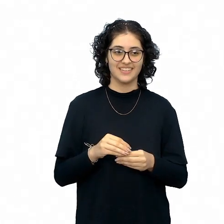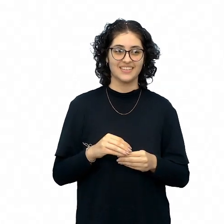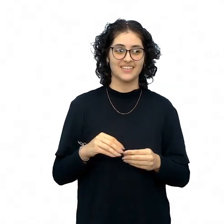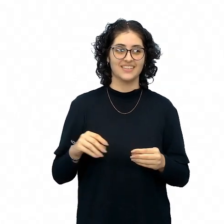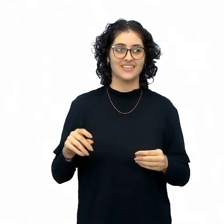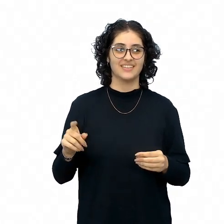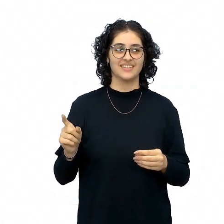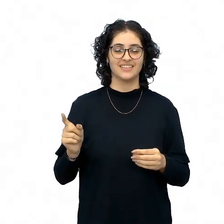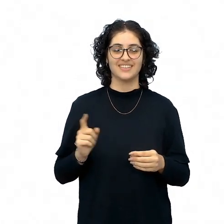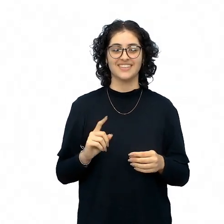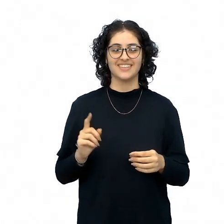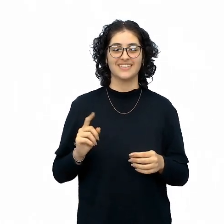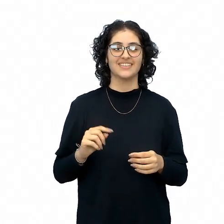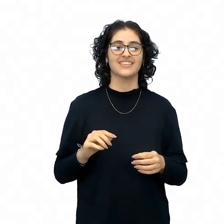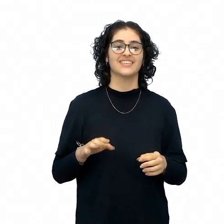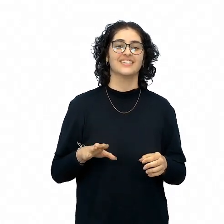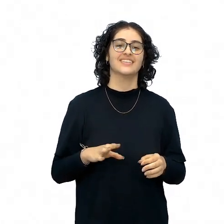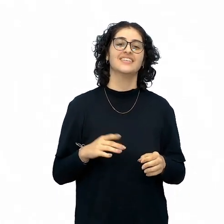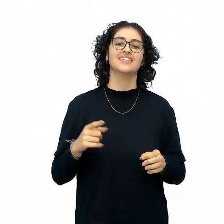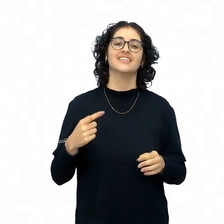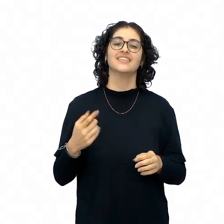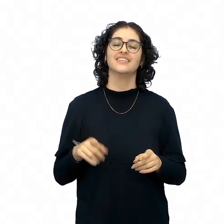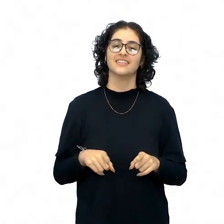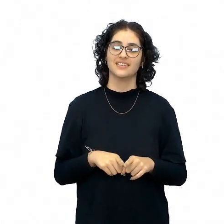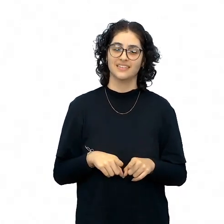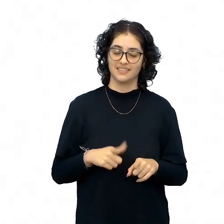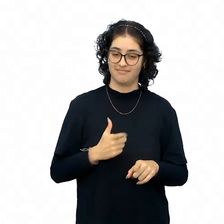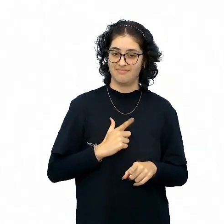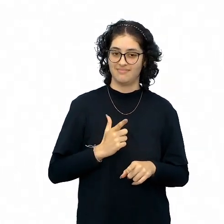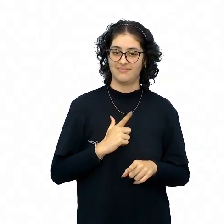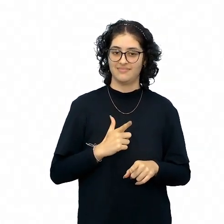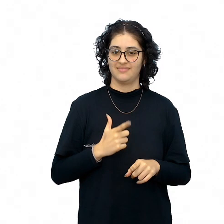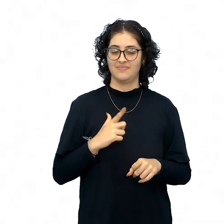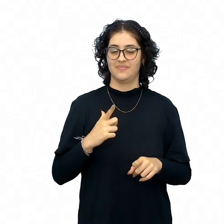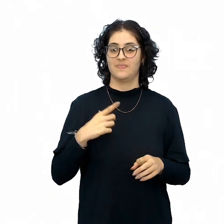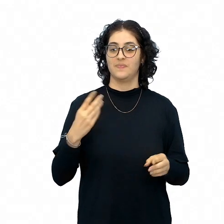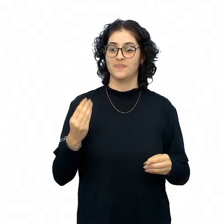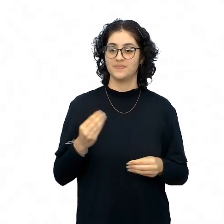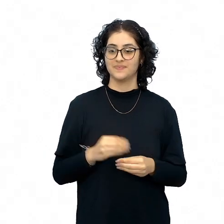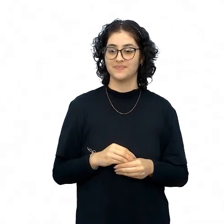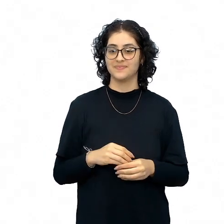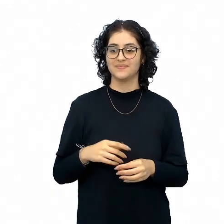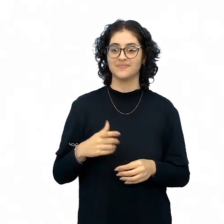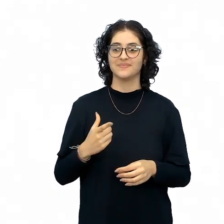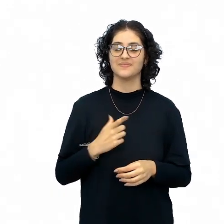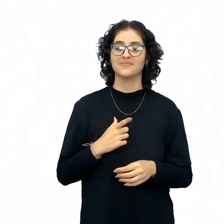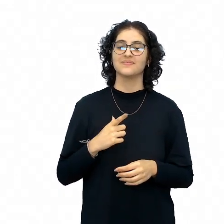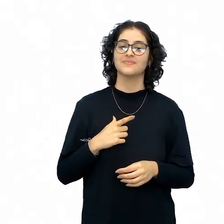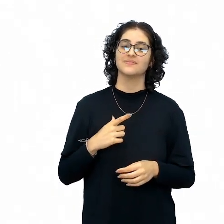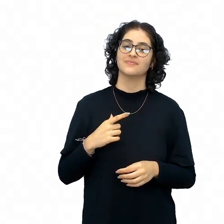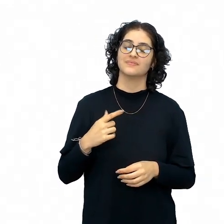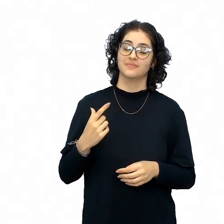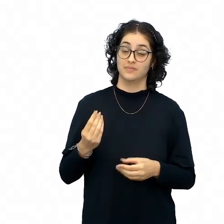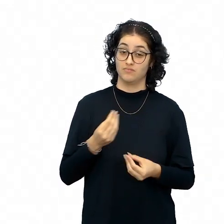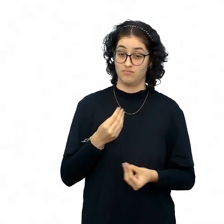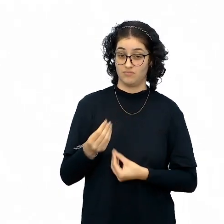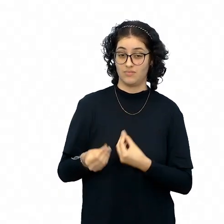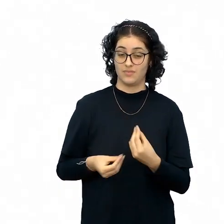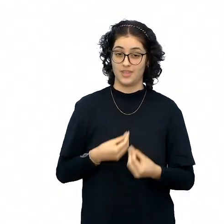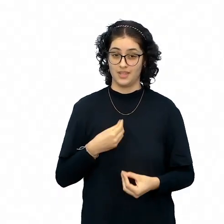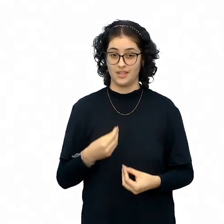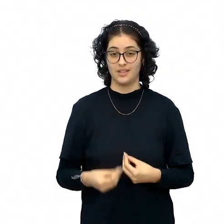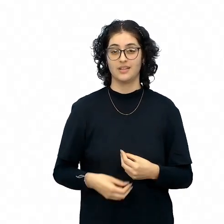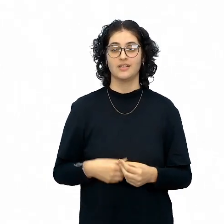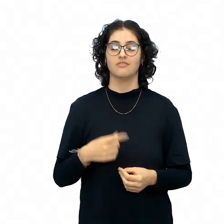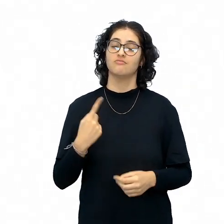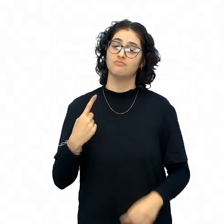atuação jornalístico-midiático, mas ele tem, de certa forma, um cunho aí argumentativo, não é?